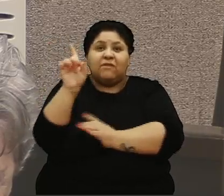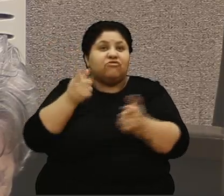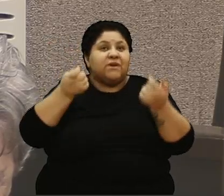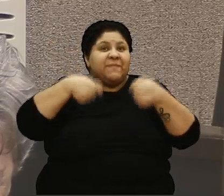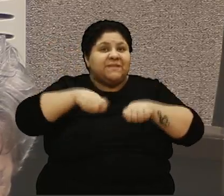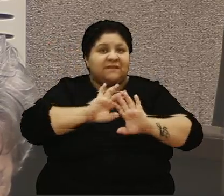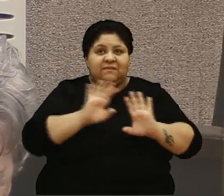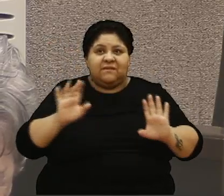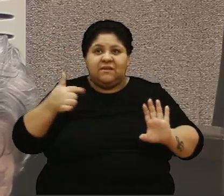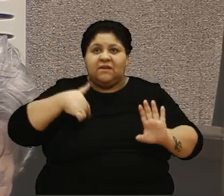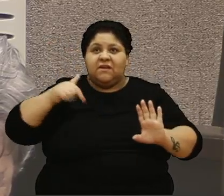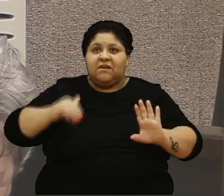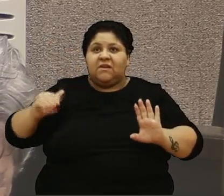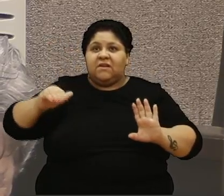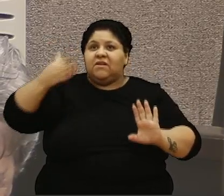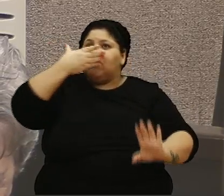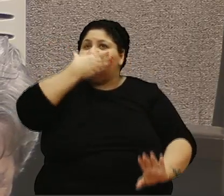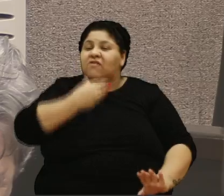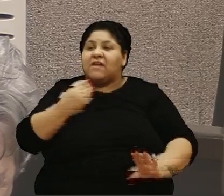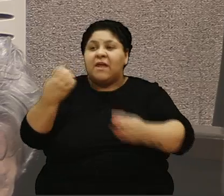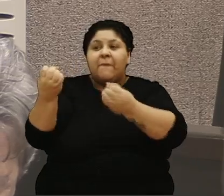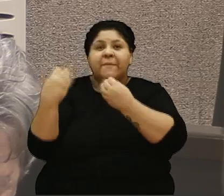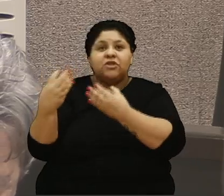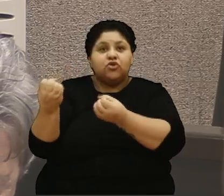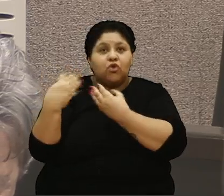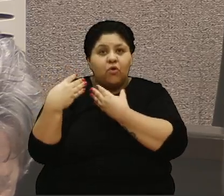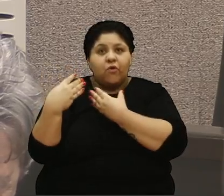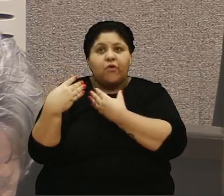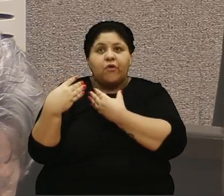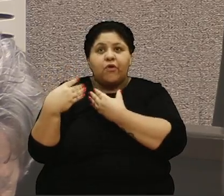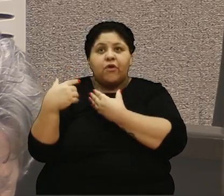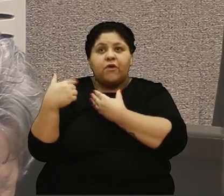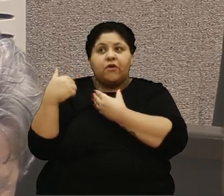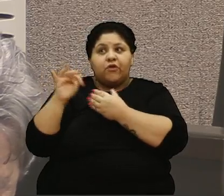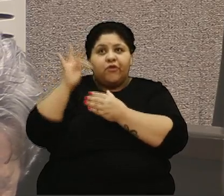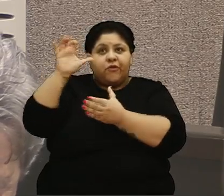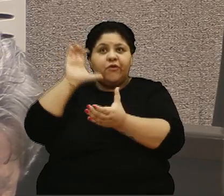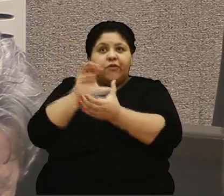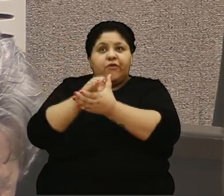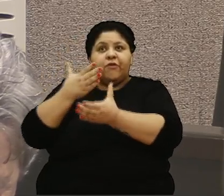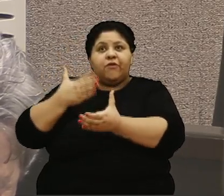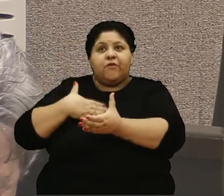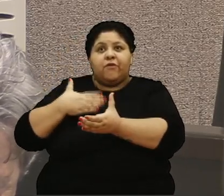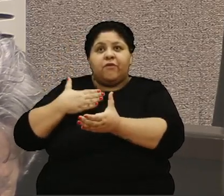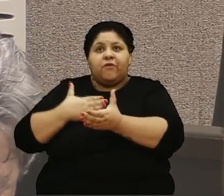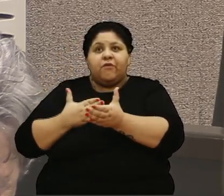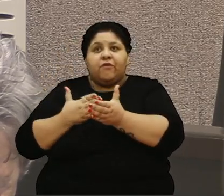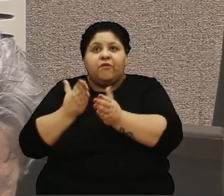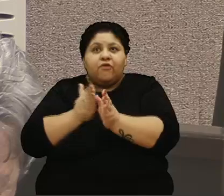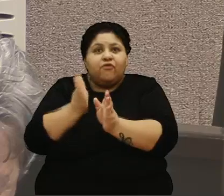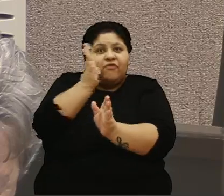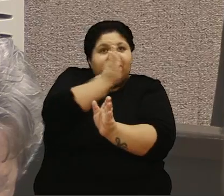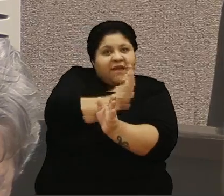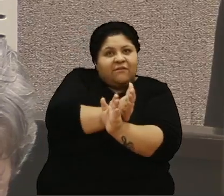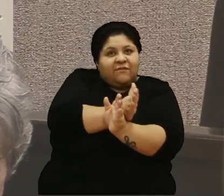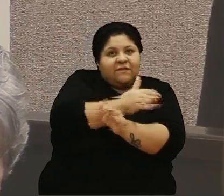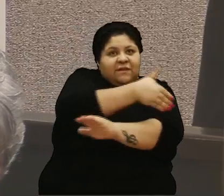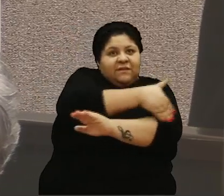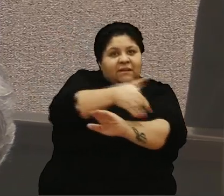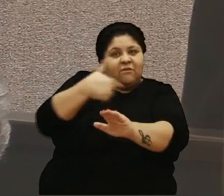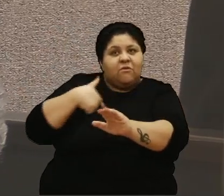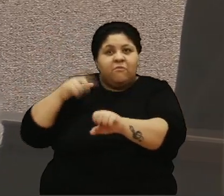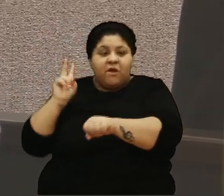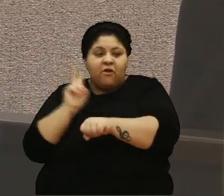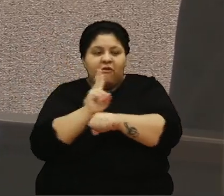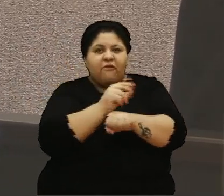capacidade. Eu fui criado por um homem que me ensinou que quando eu me casasse, a minha esposa ficava do lado de dentro da calçada para que eu protegesse ela.